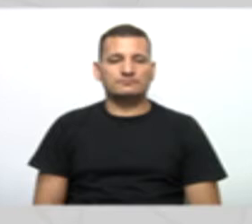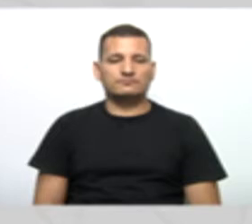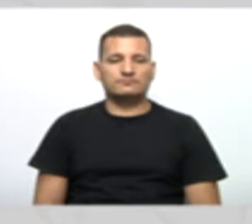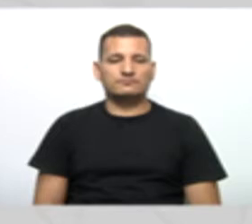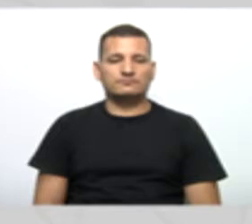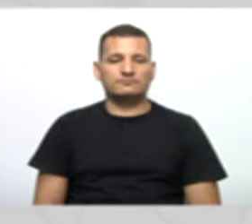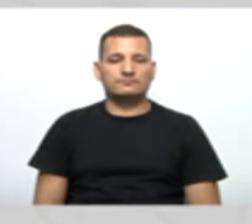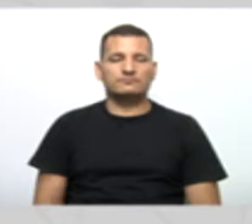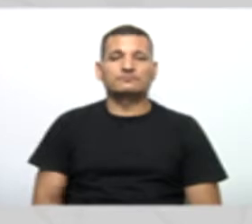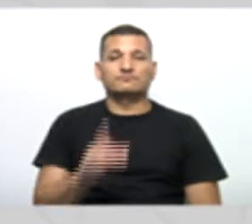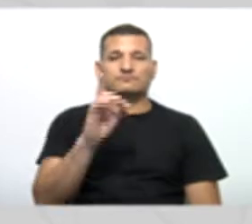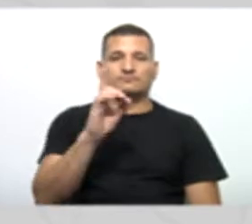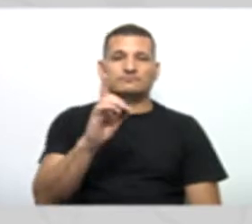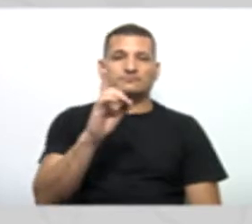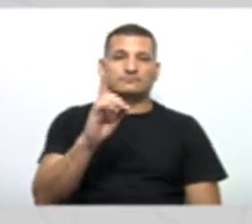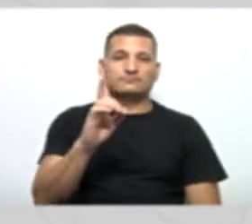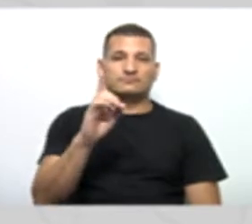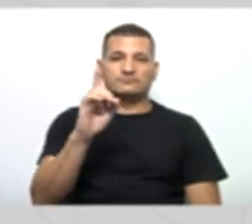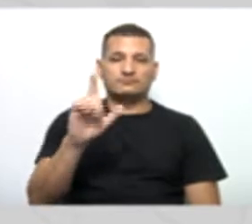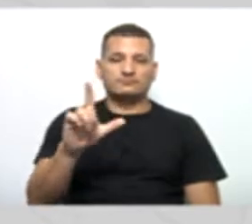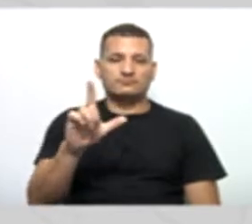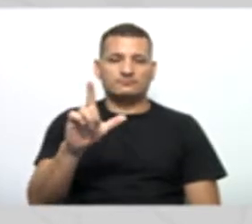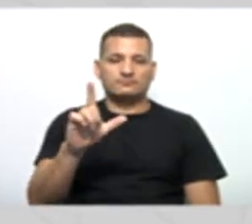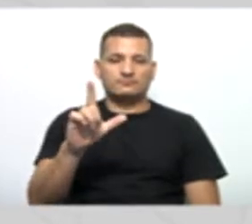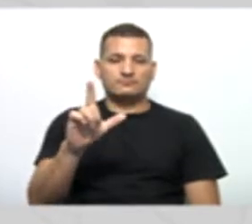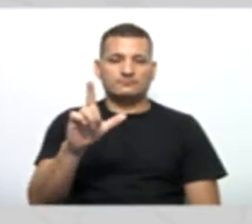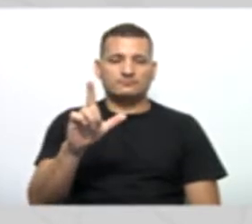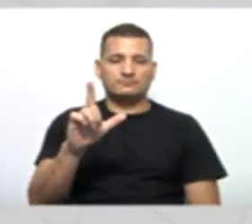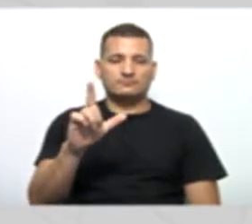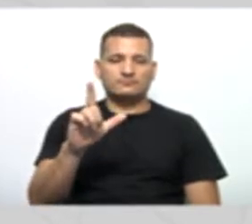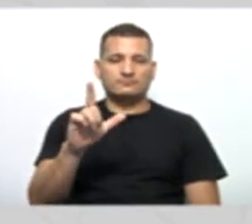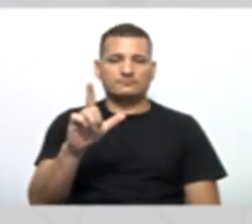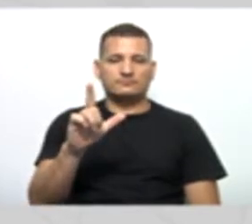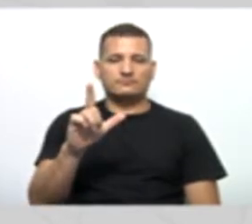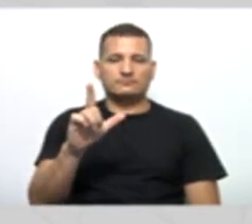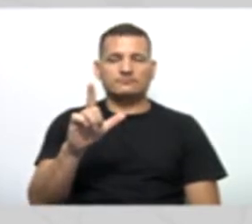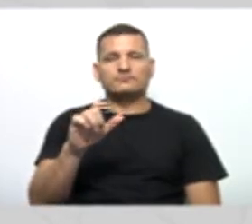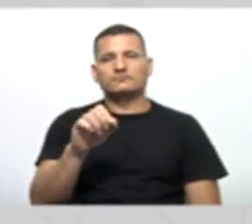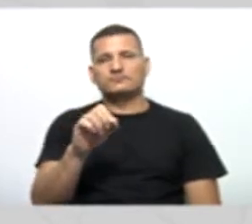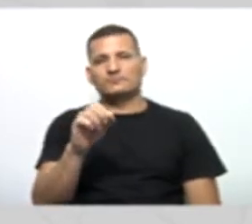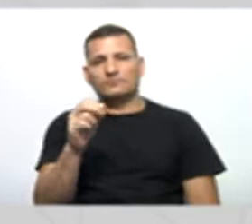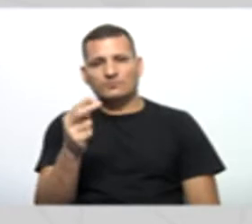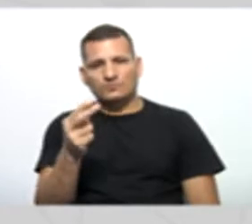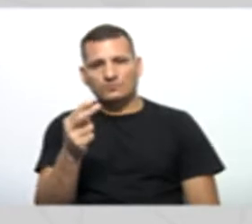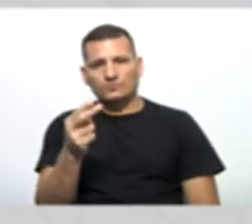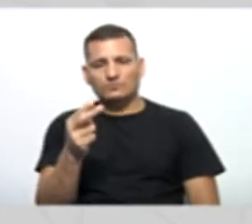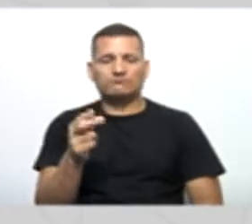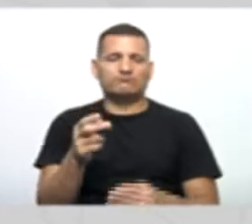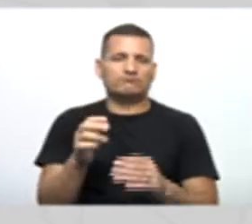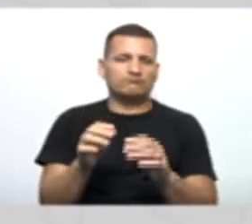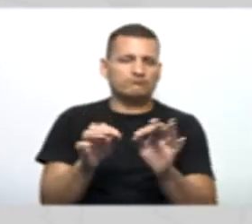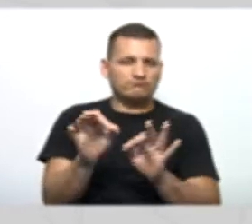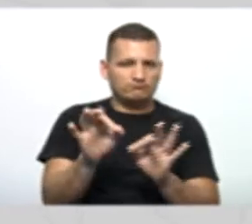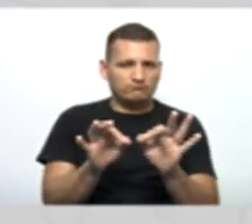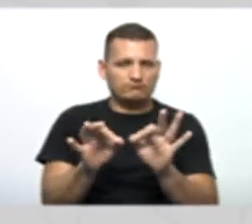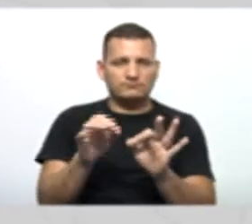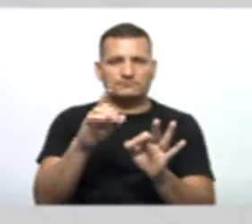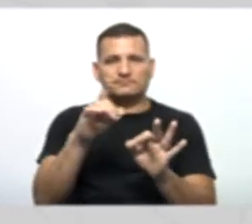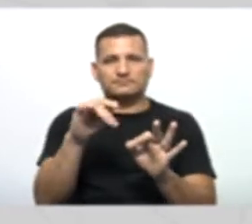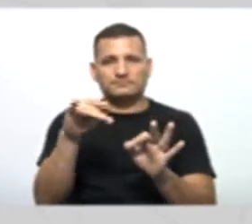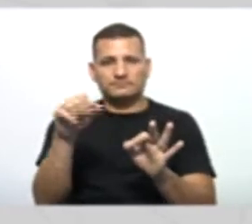Data Manipulation Language, ou linguagem de manipulação de dados. Então, depois que você criou